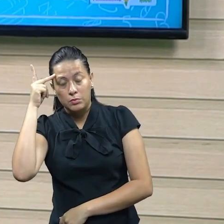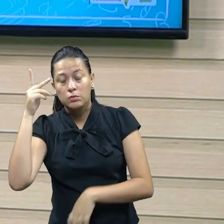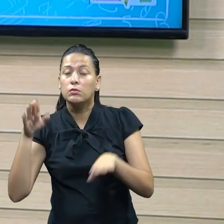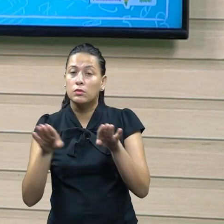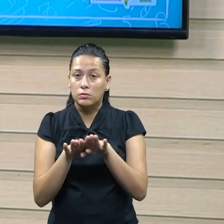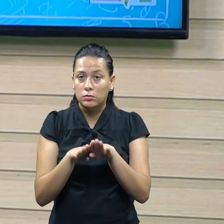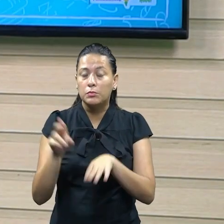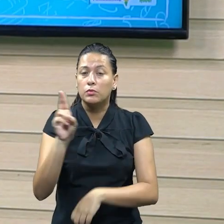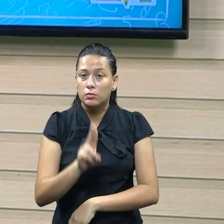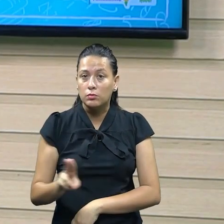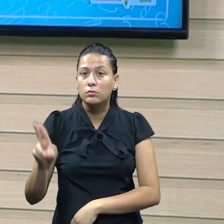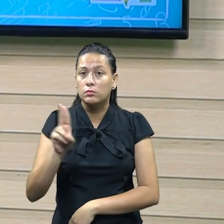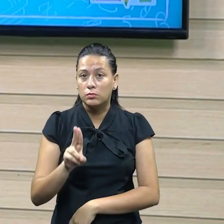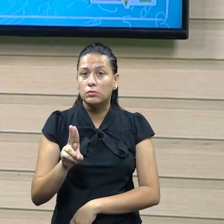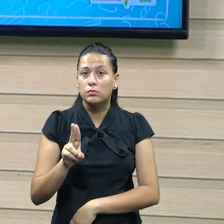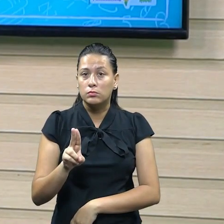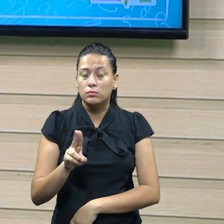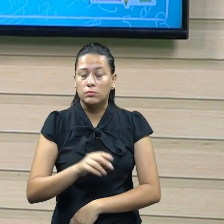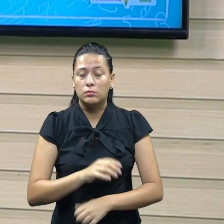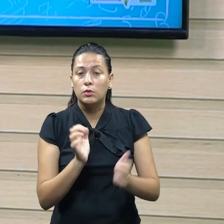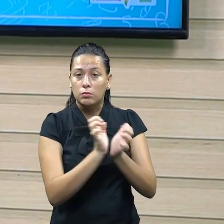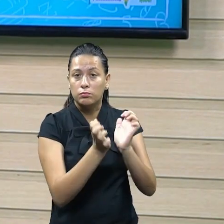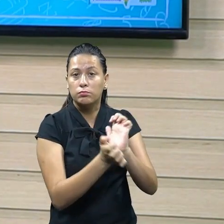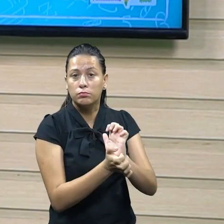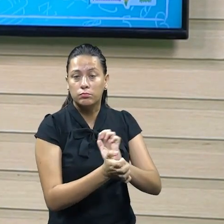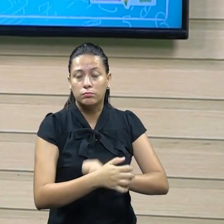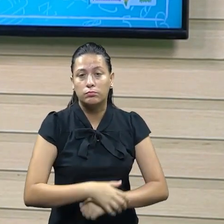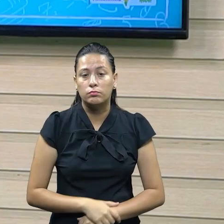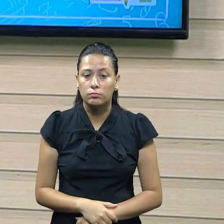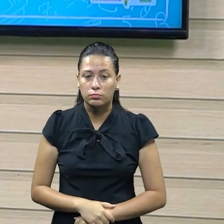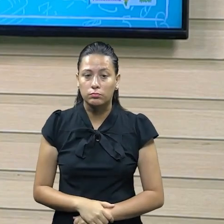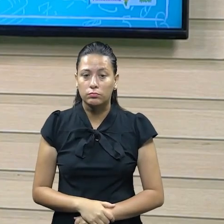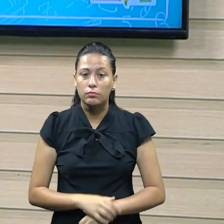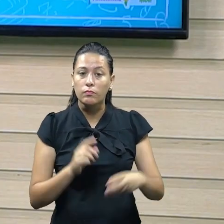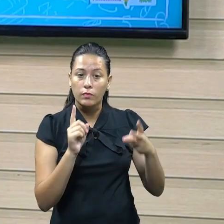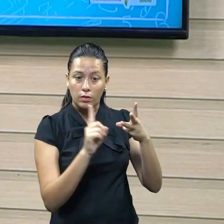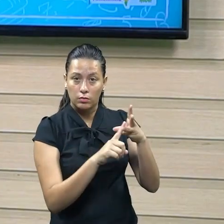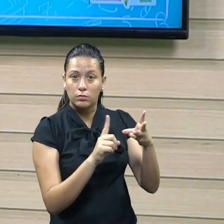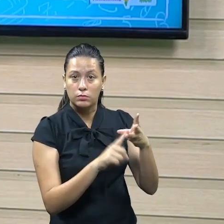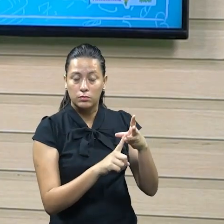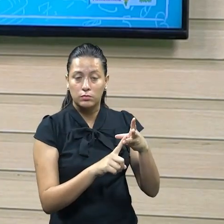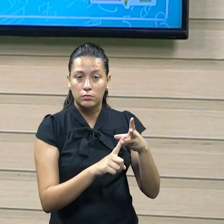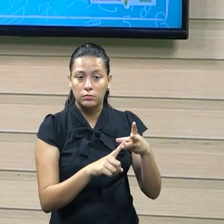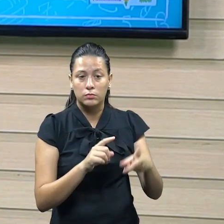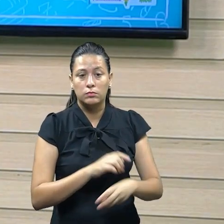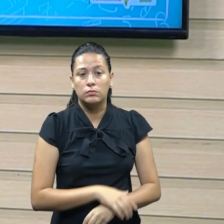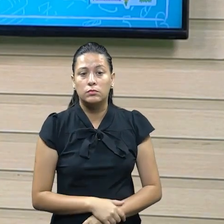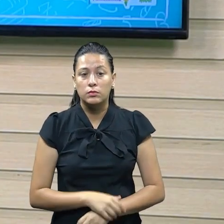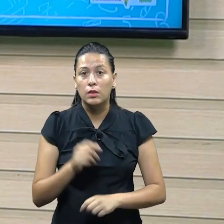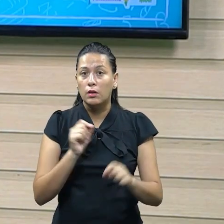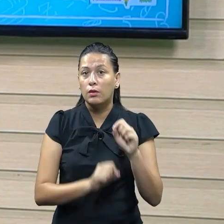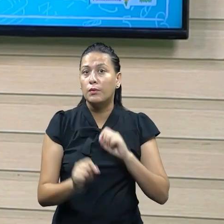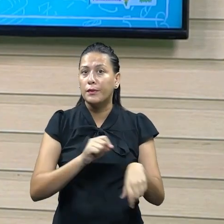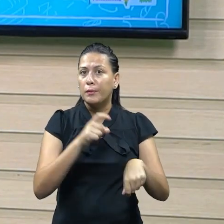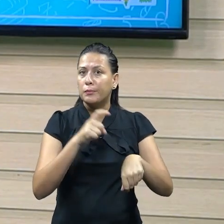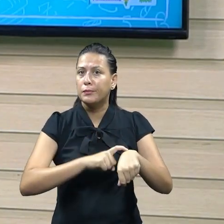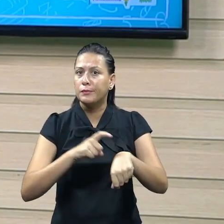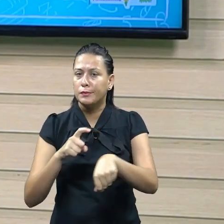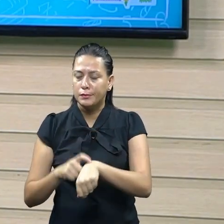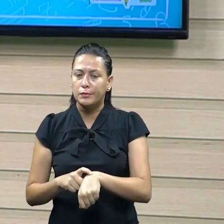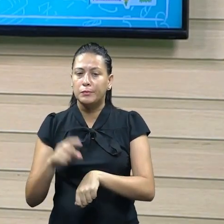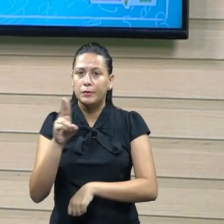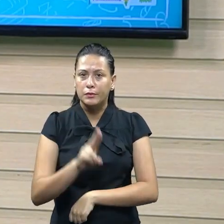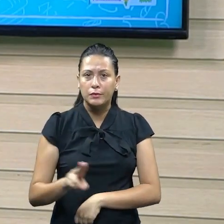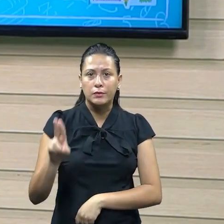que vão utilizar o aparelho. Já esse temporário, como que sugere, ele é temporário. Ele é utilizado